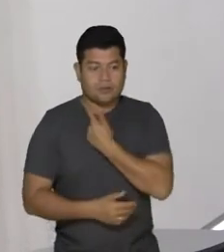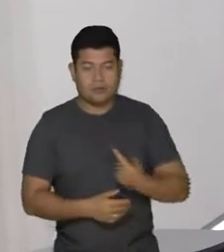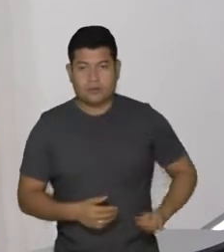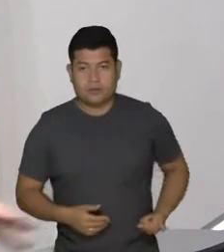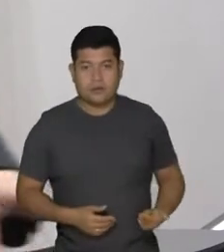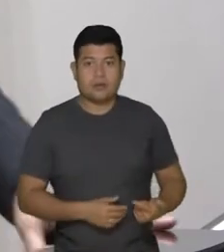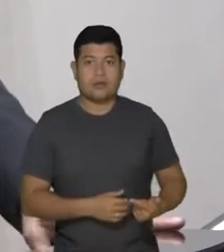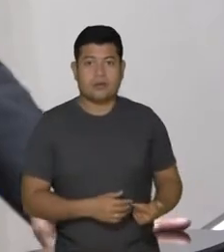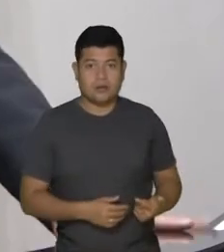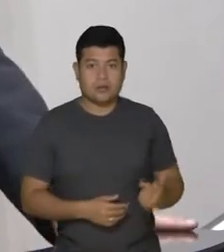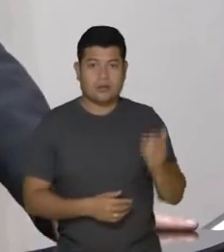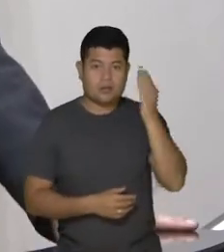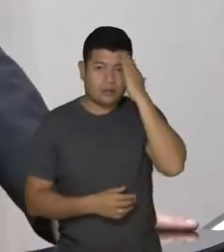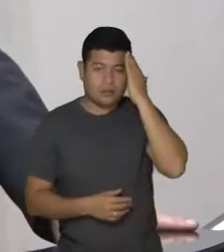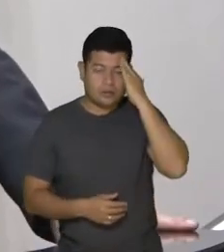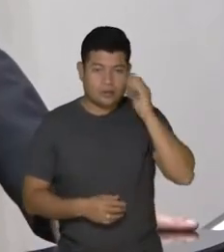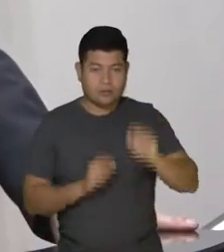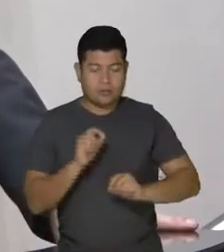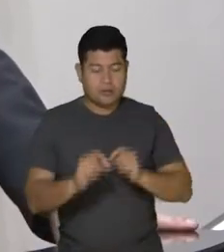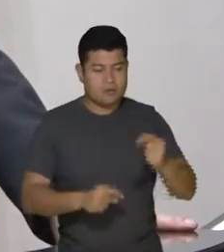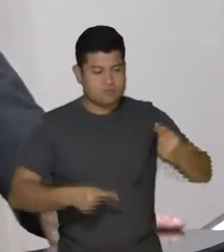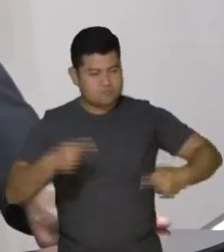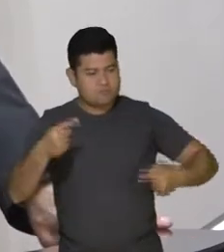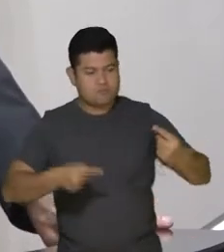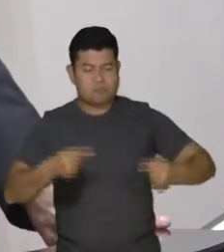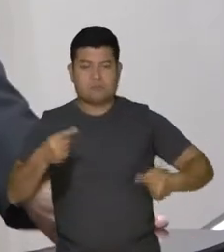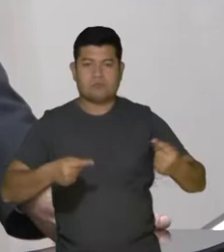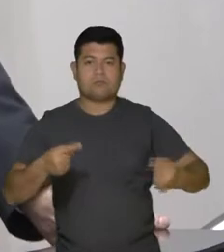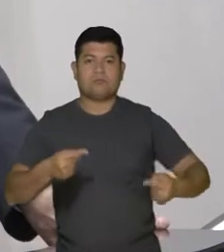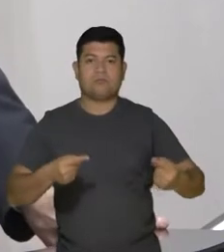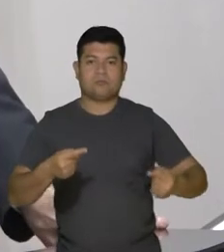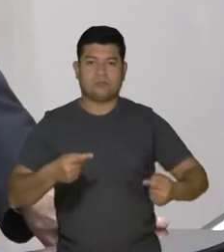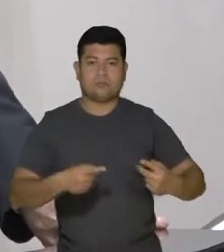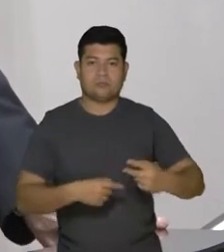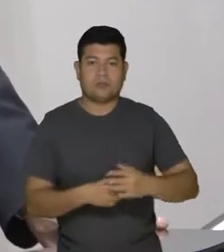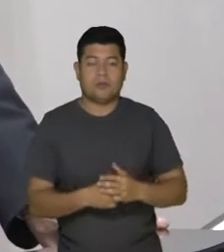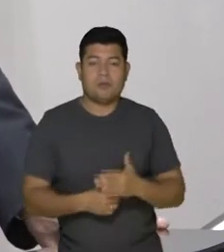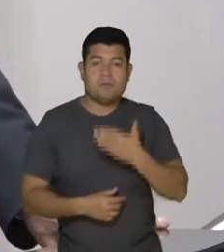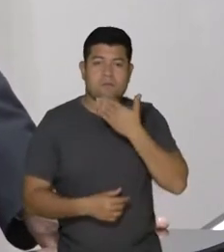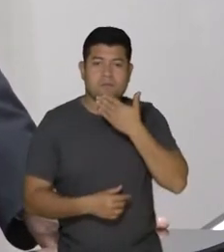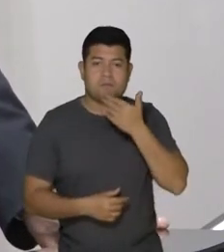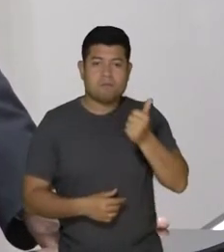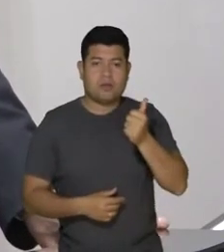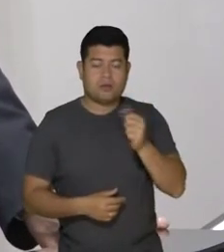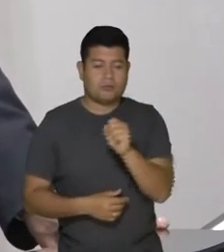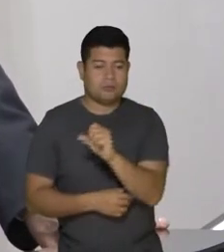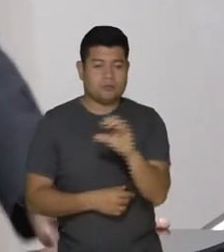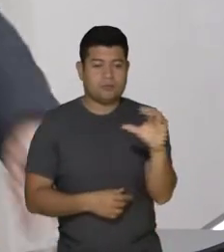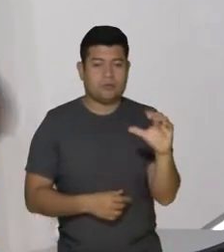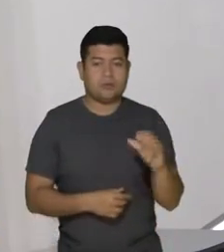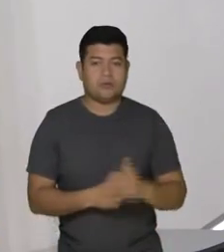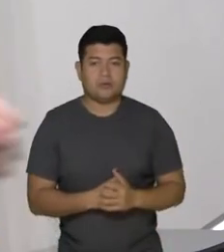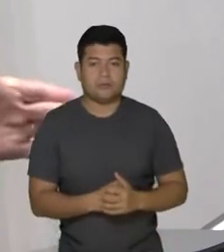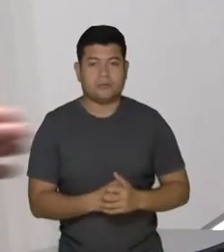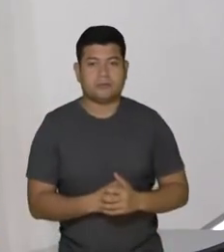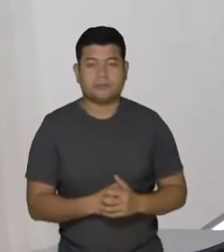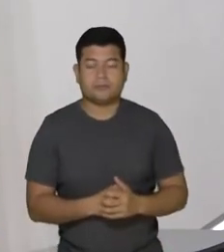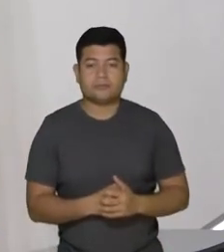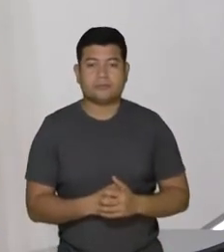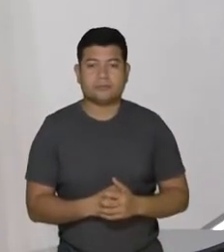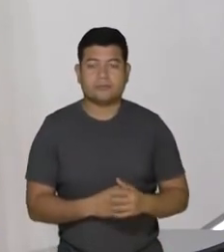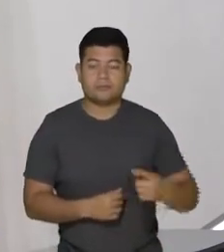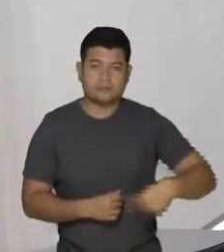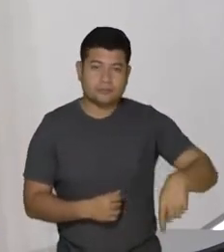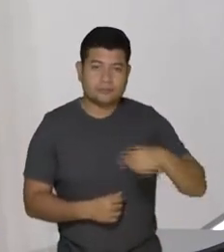nesse segundo turno um debate efetivamente sobre o que é melhor para Santa Catarina Nós andamos nesse